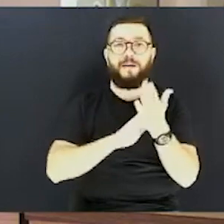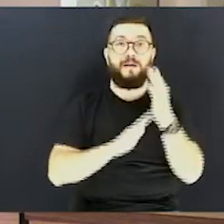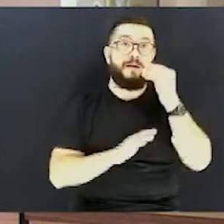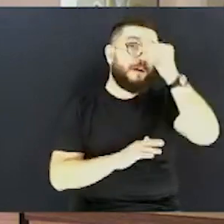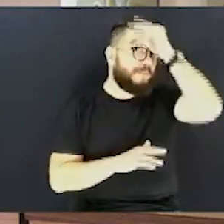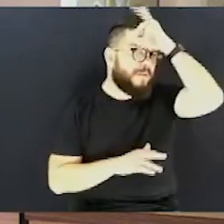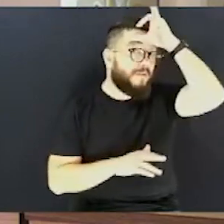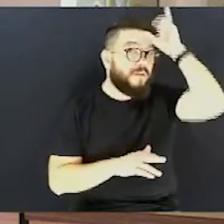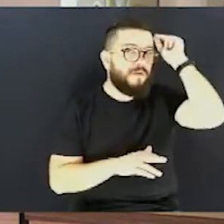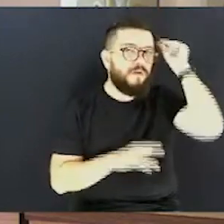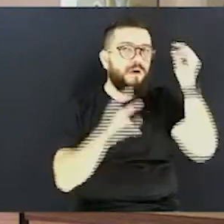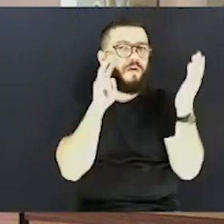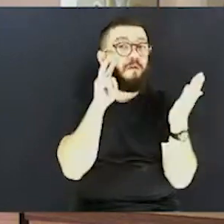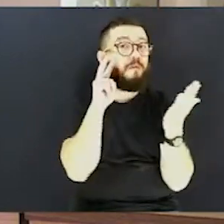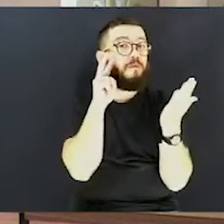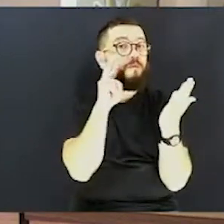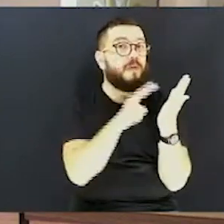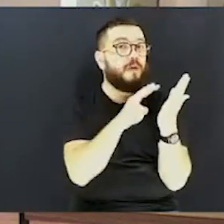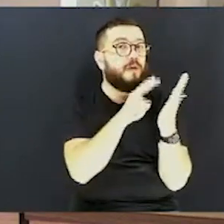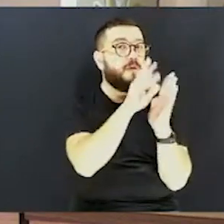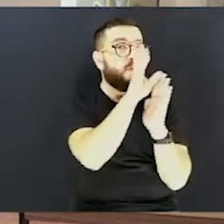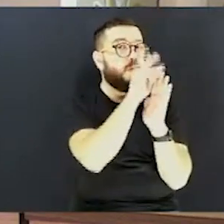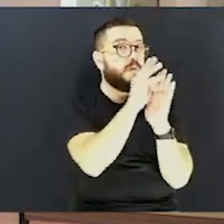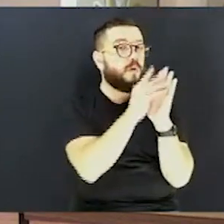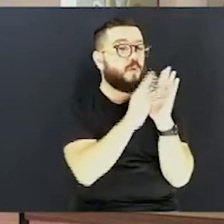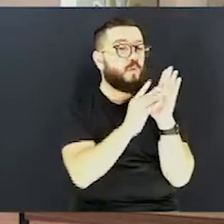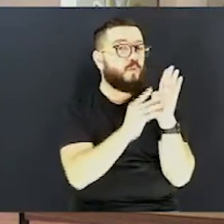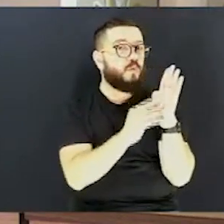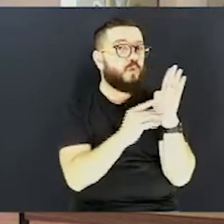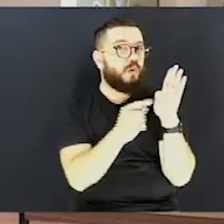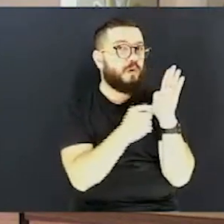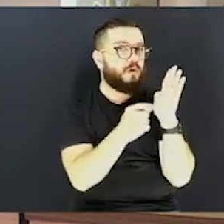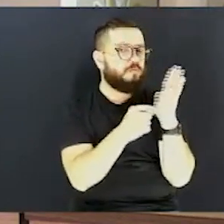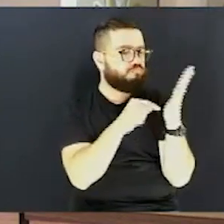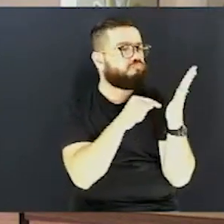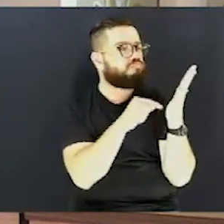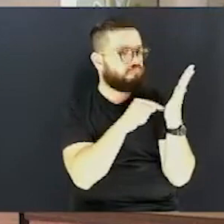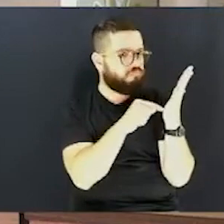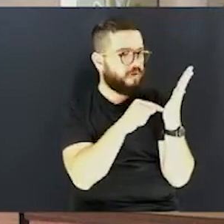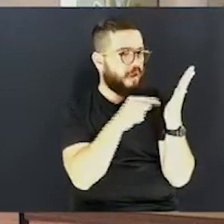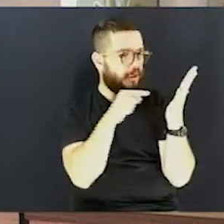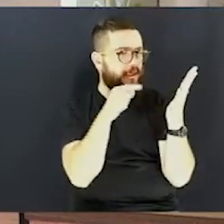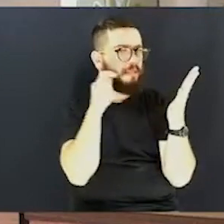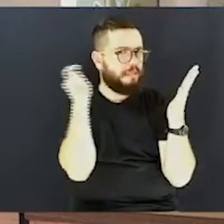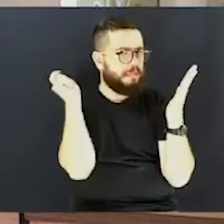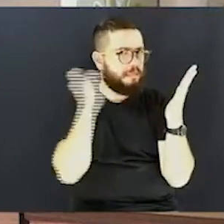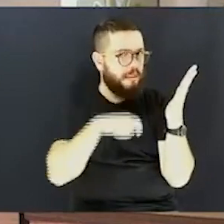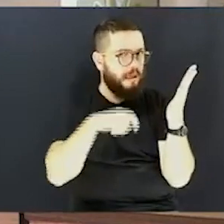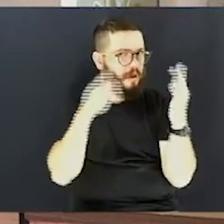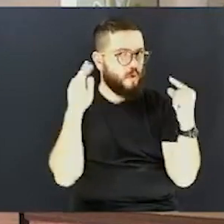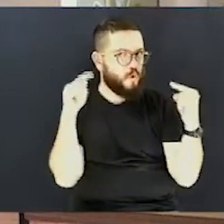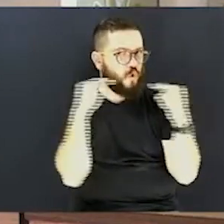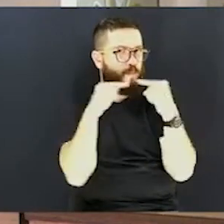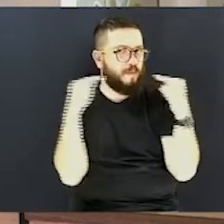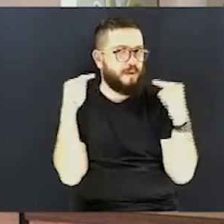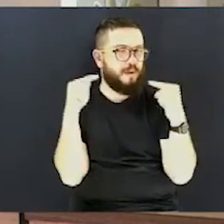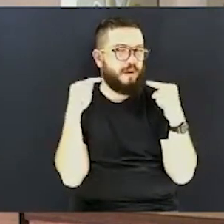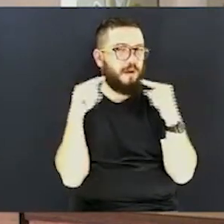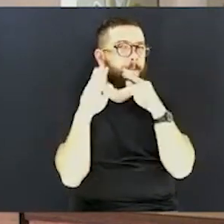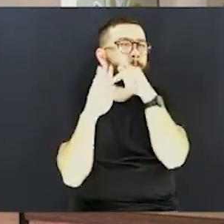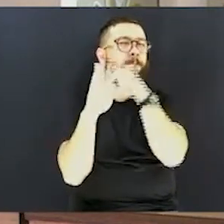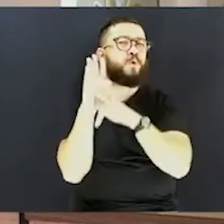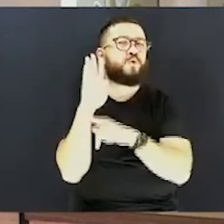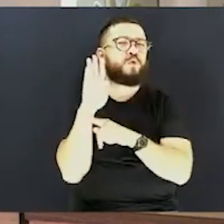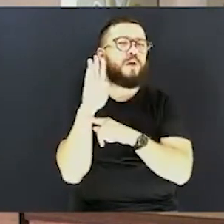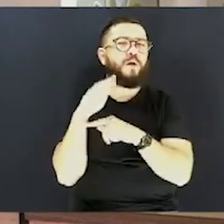seu conteúdo e aquilo que se encaixa dentro do plano de governo da prefeitura. Então, eu quero falar aqui uma frase do prefeito